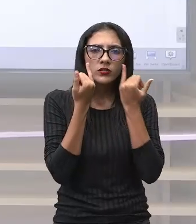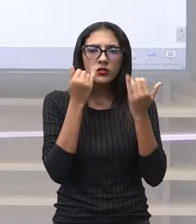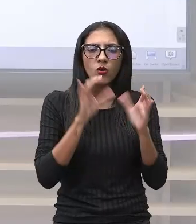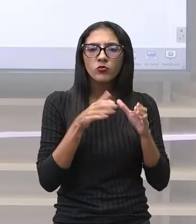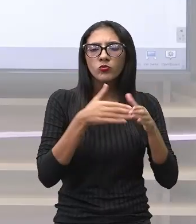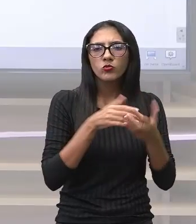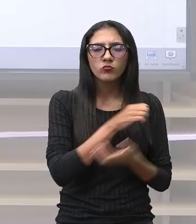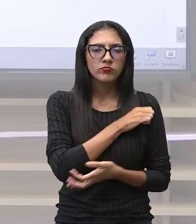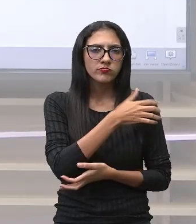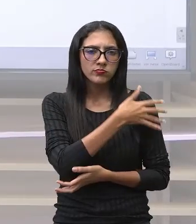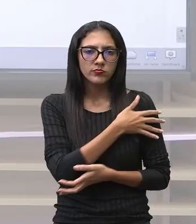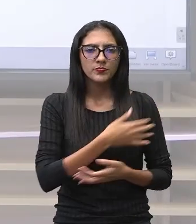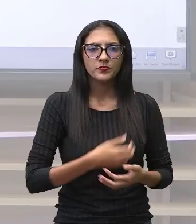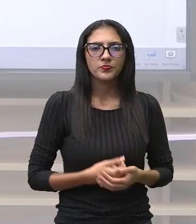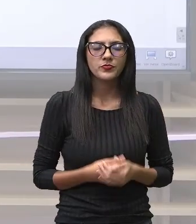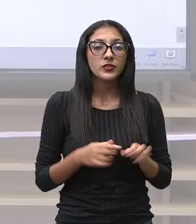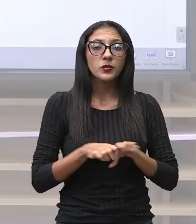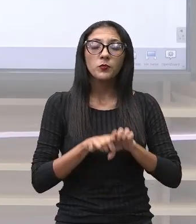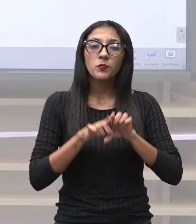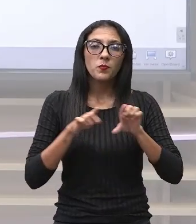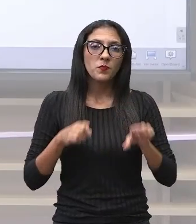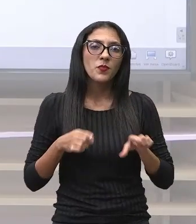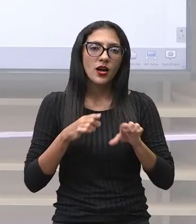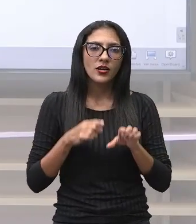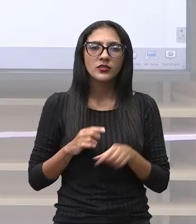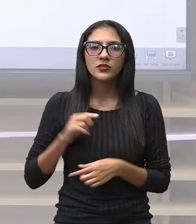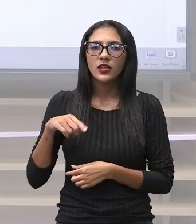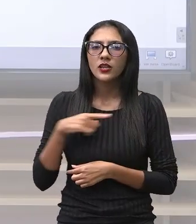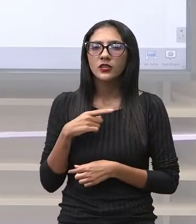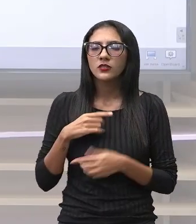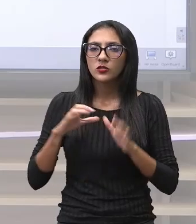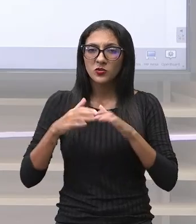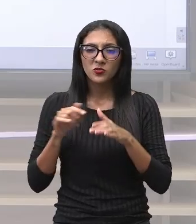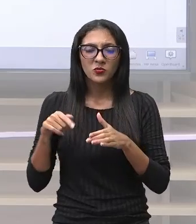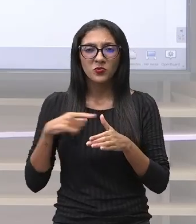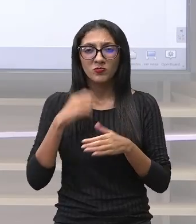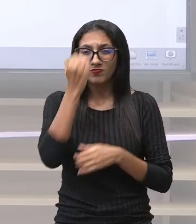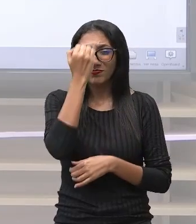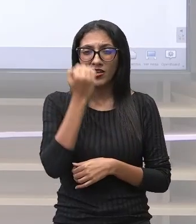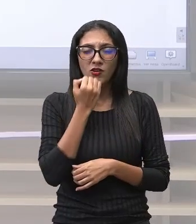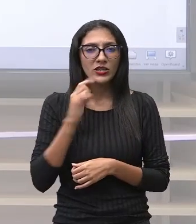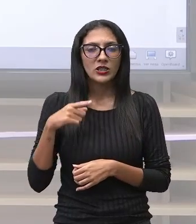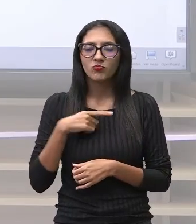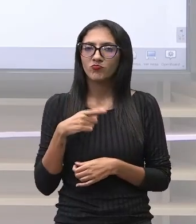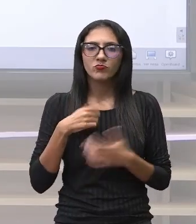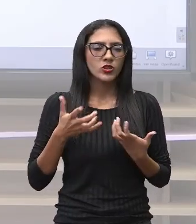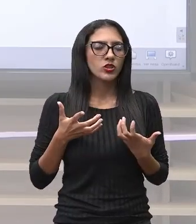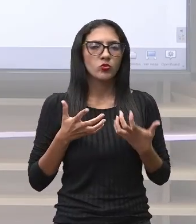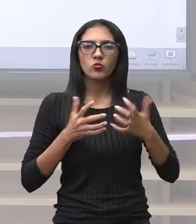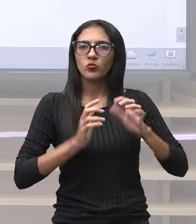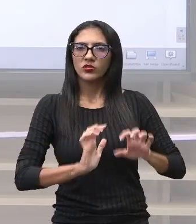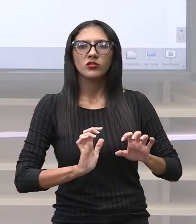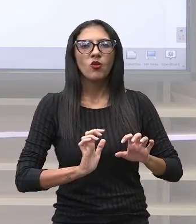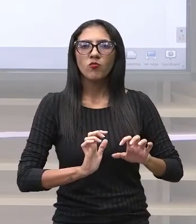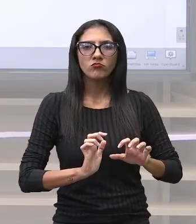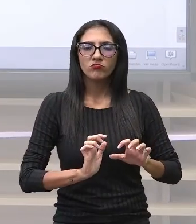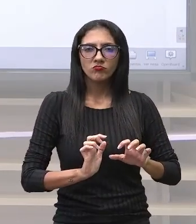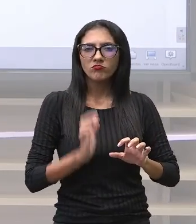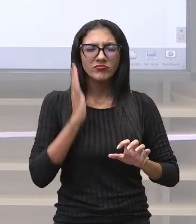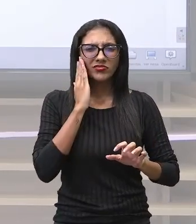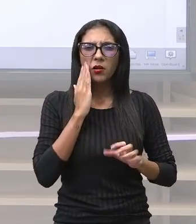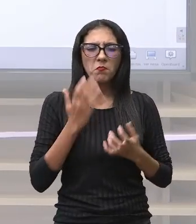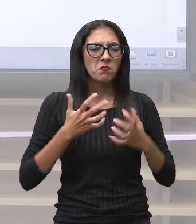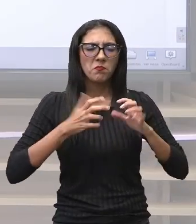americanas. Porém, o Talibã ele não aceitou, né, a exigência dos